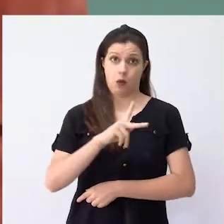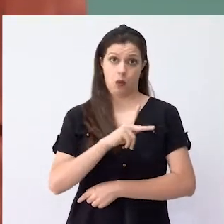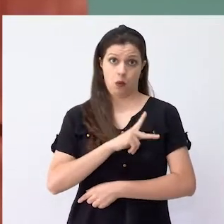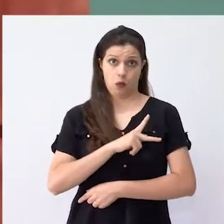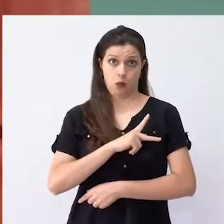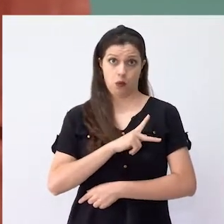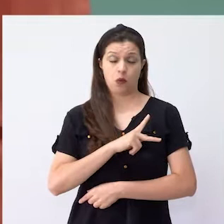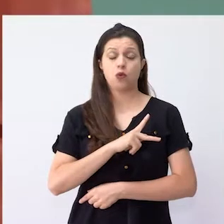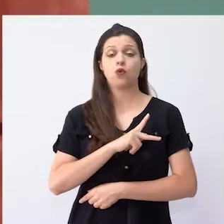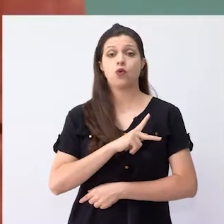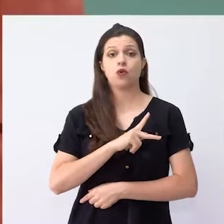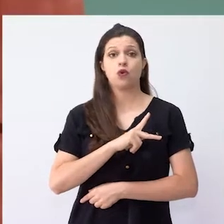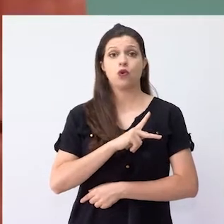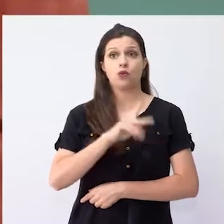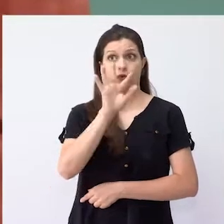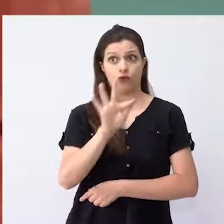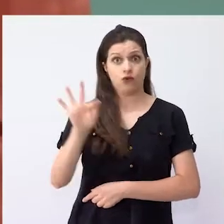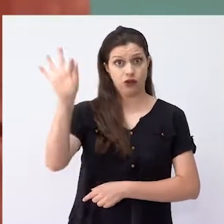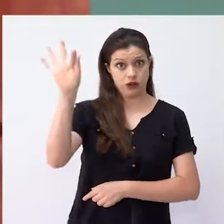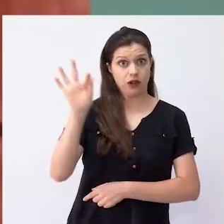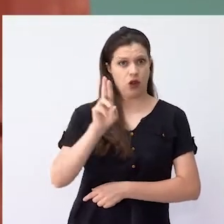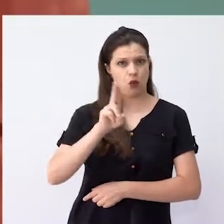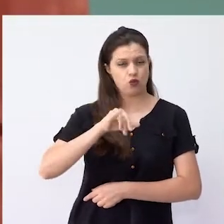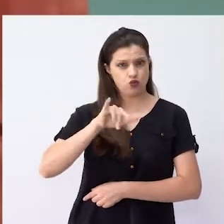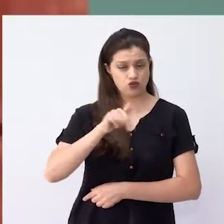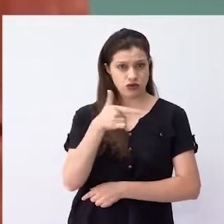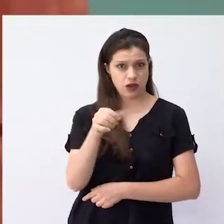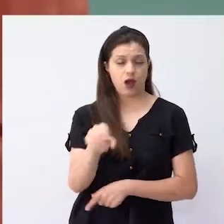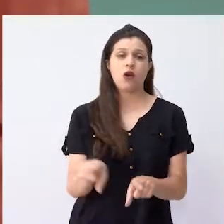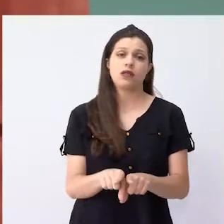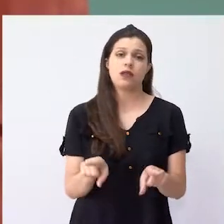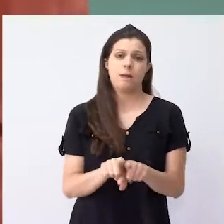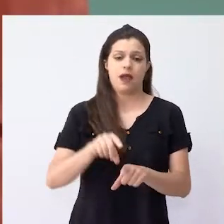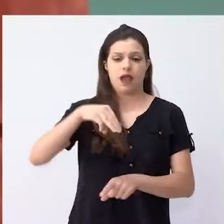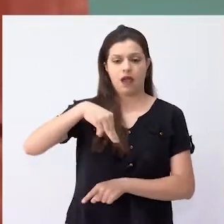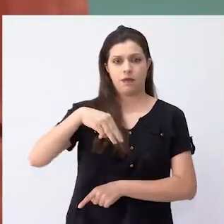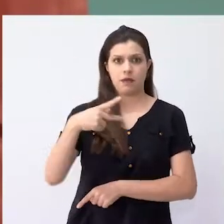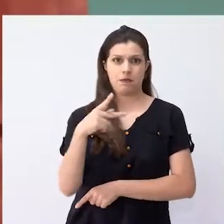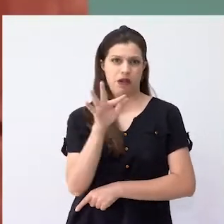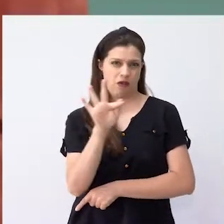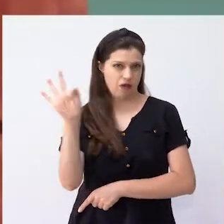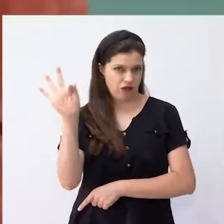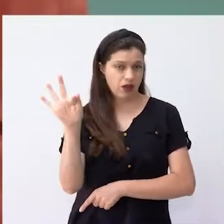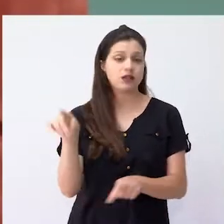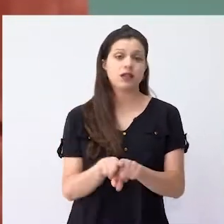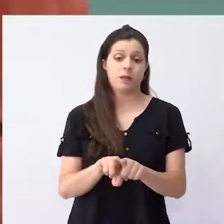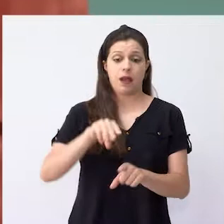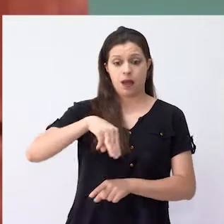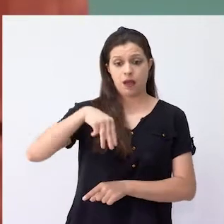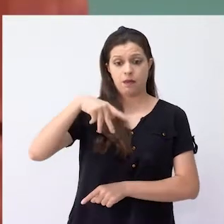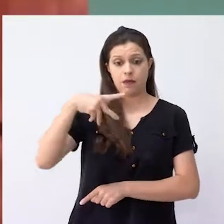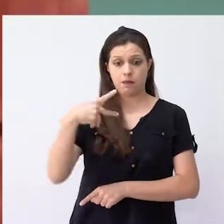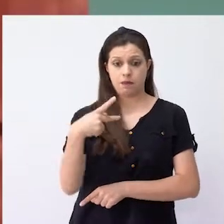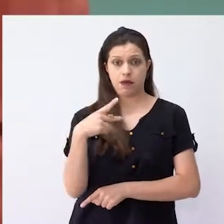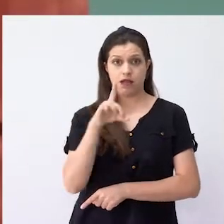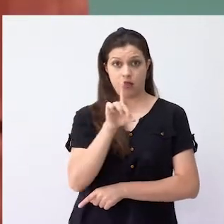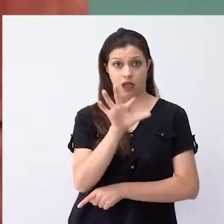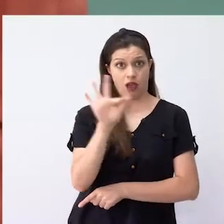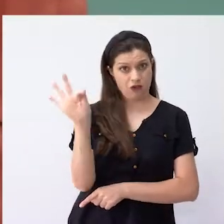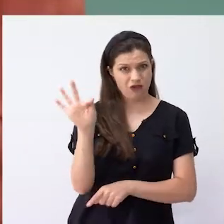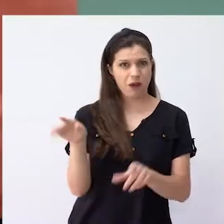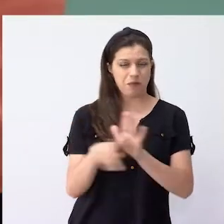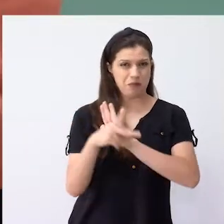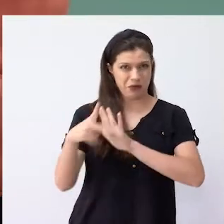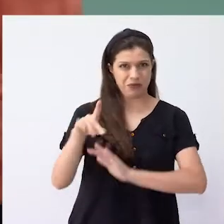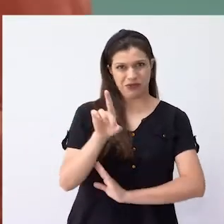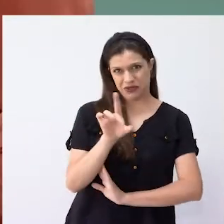MPF, o MP Federal, o MP-DFT, que é do Distrito Federal e Territórios, e o Ministério Público Militar, esse